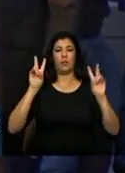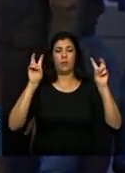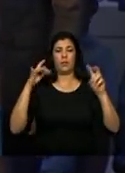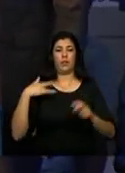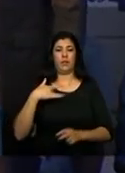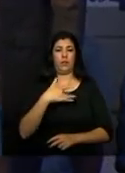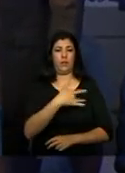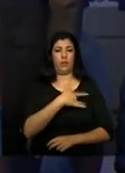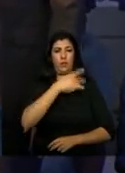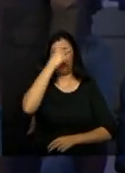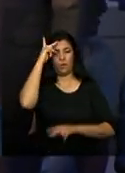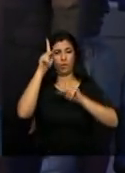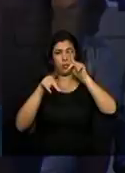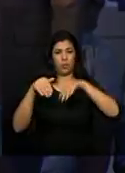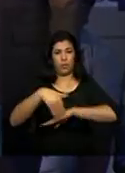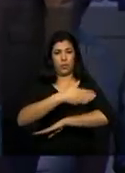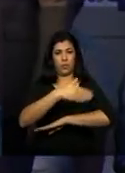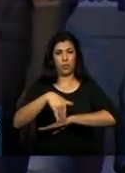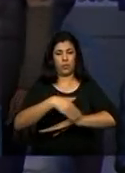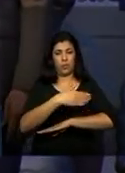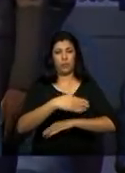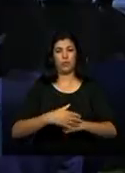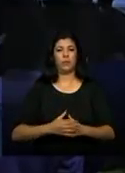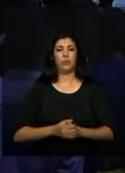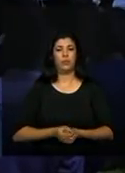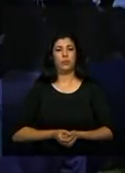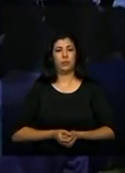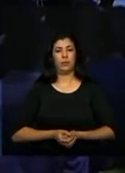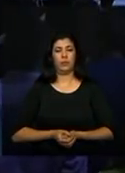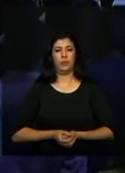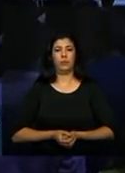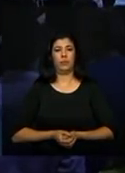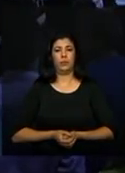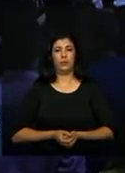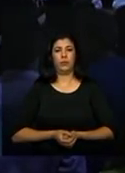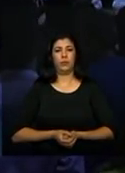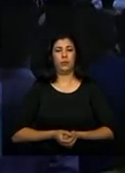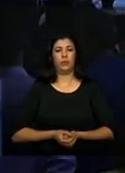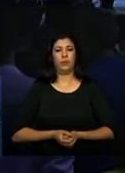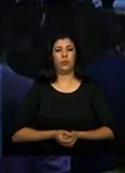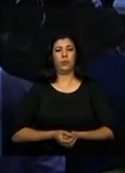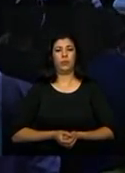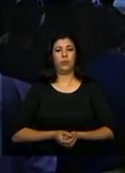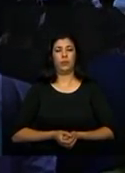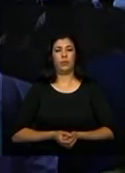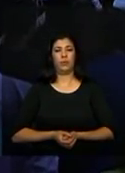Rua, um Direito Humano. Sérgio Gomes Braga.